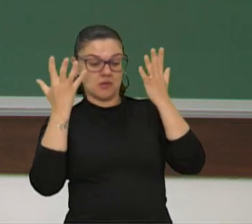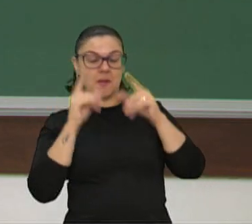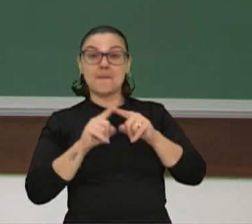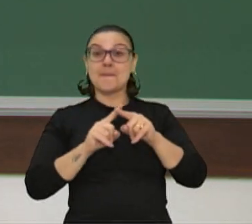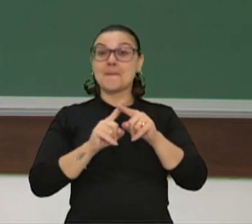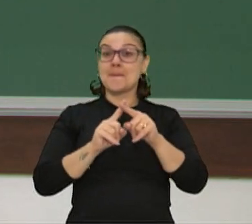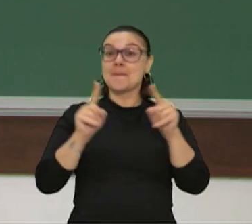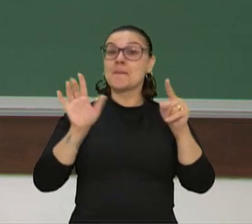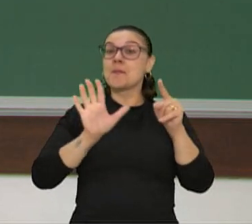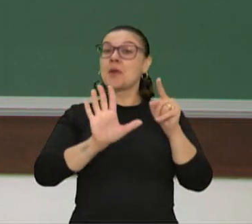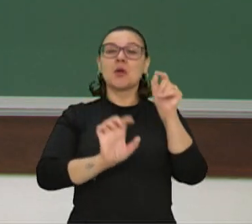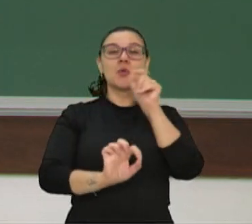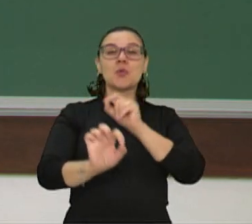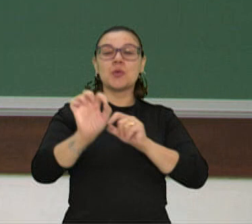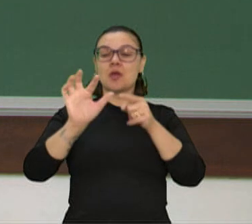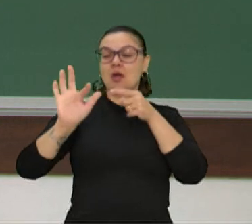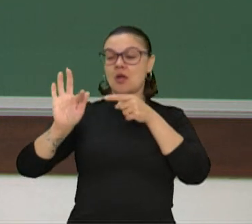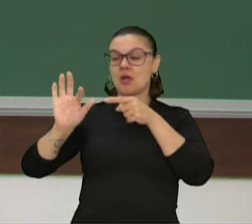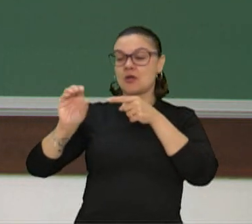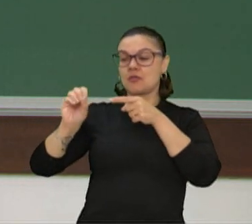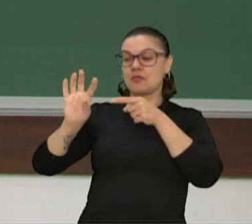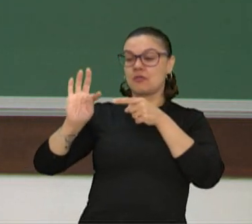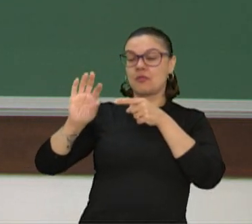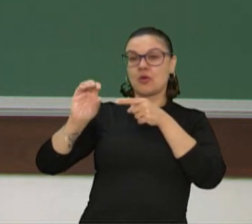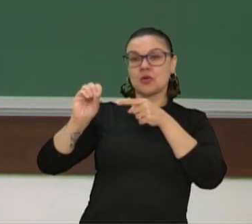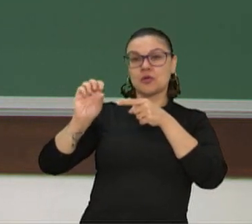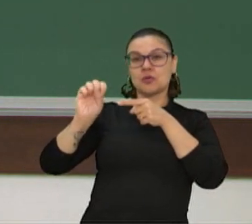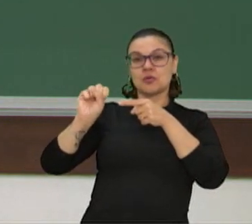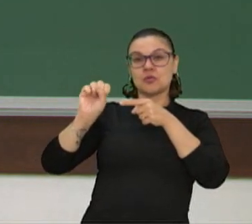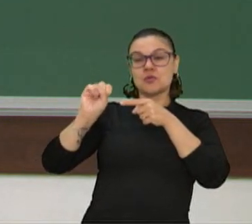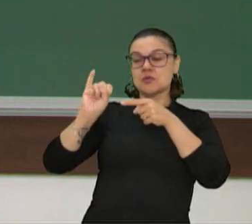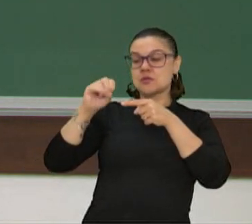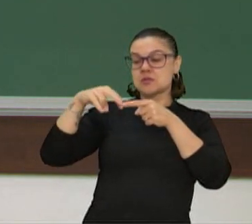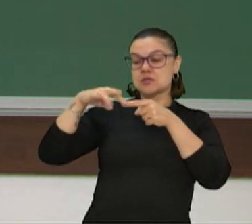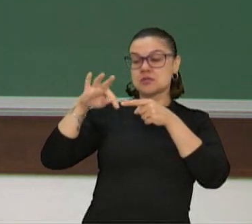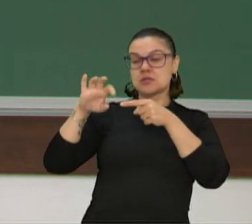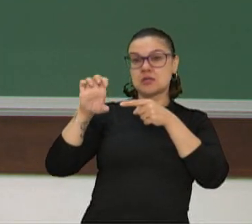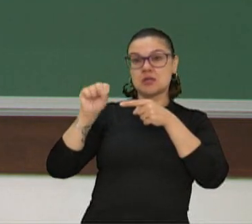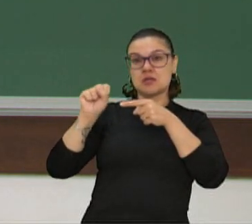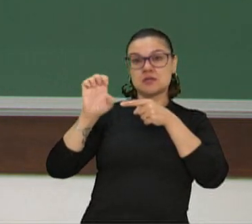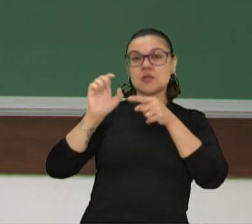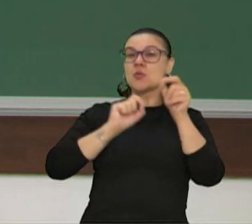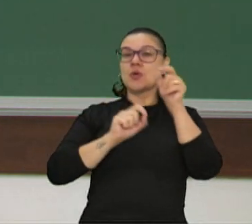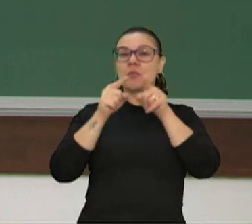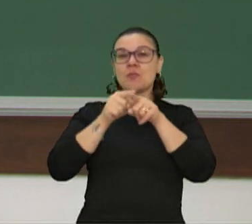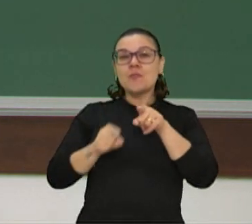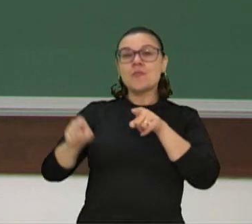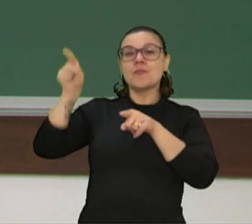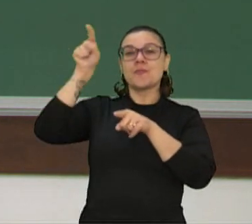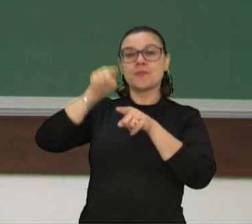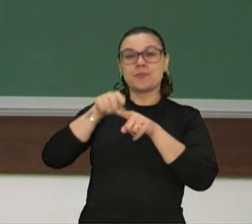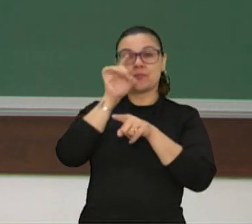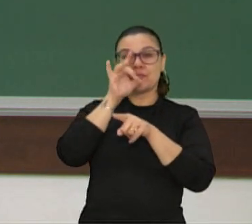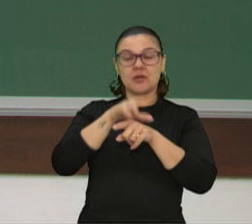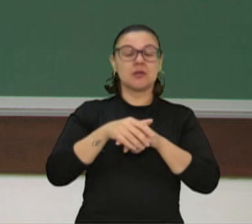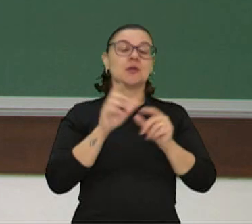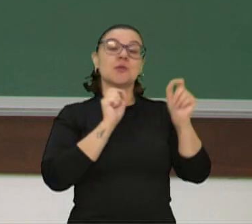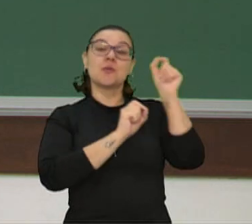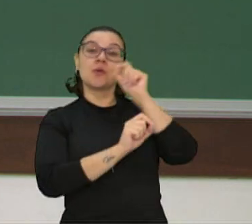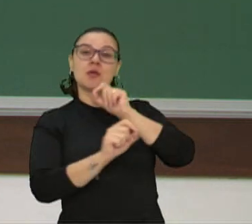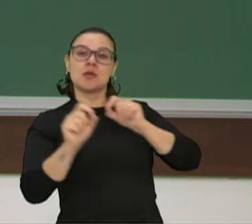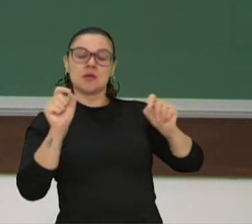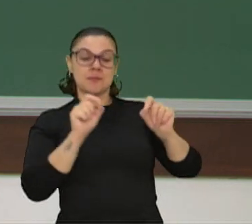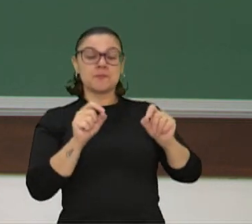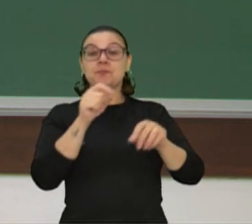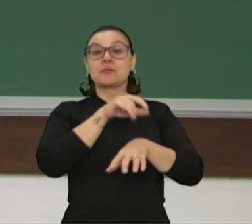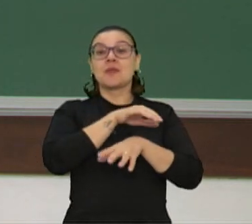Porém, o que é a fotossíntese? A fotossíntese é o processo pelo qual seres que têm